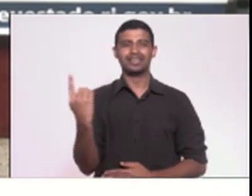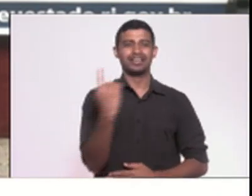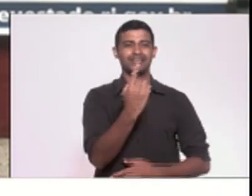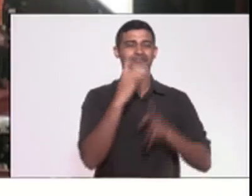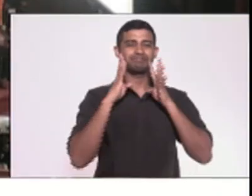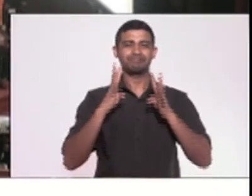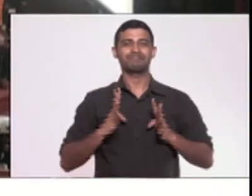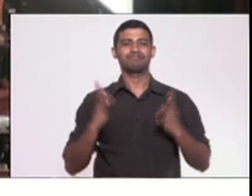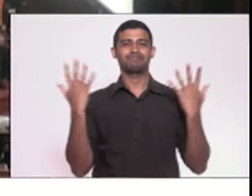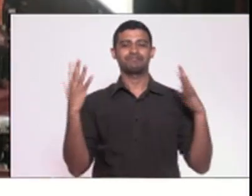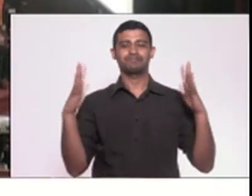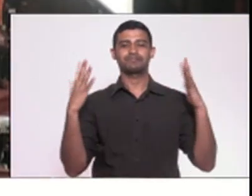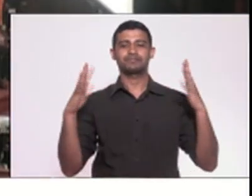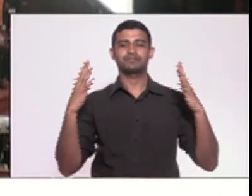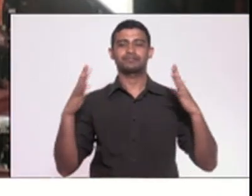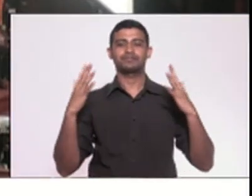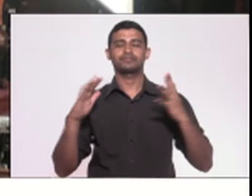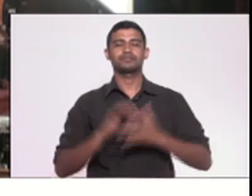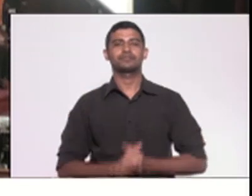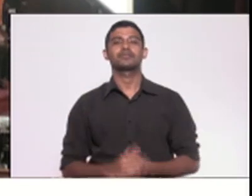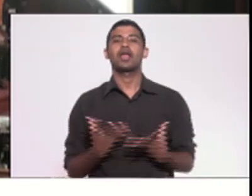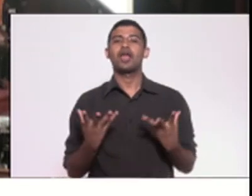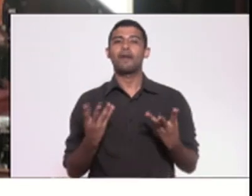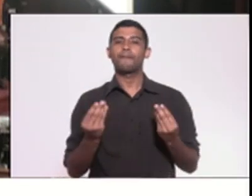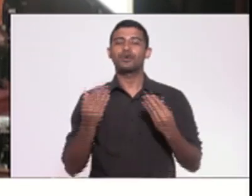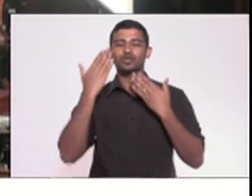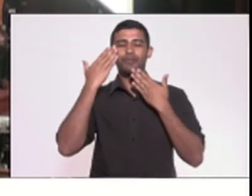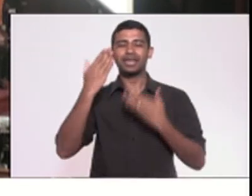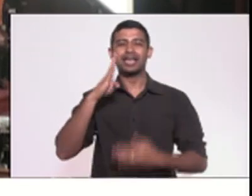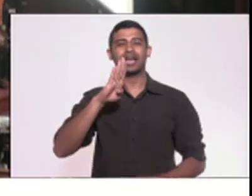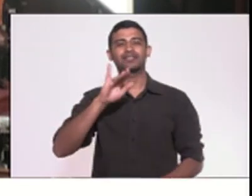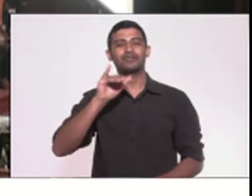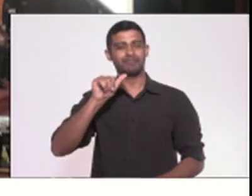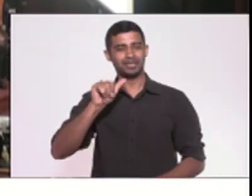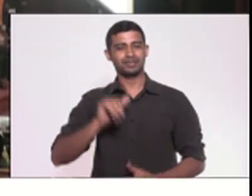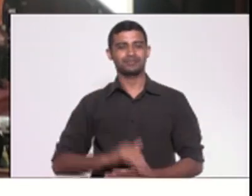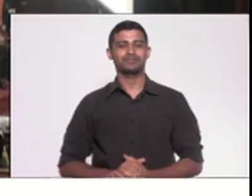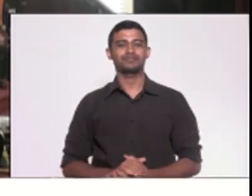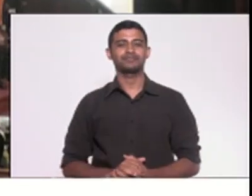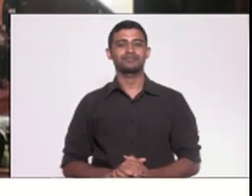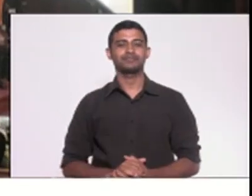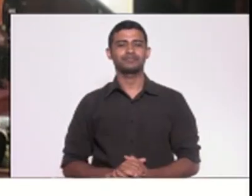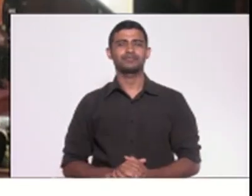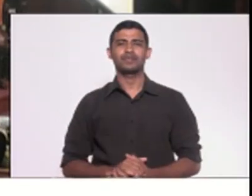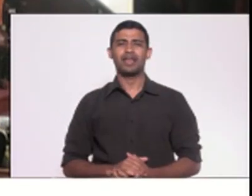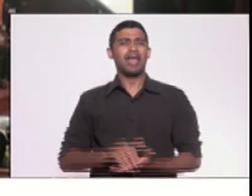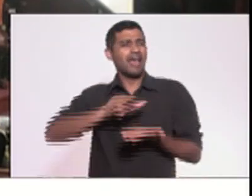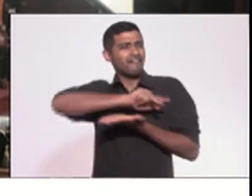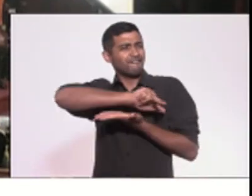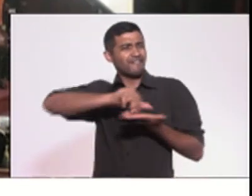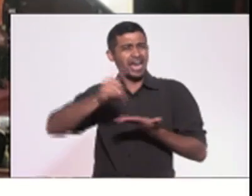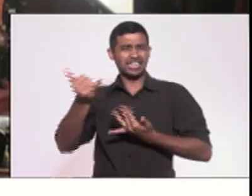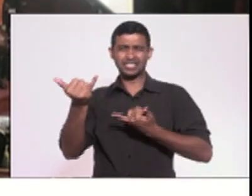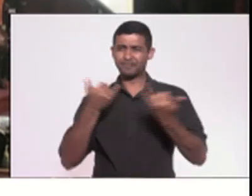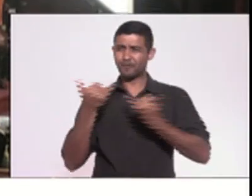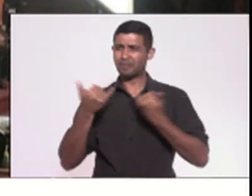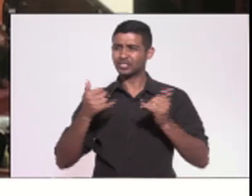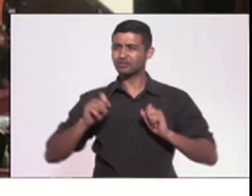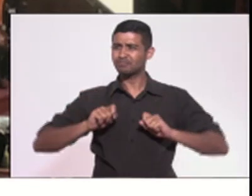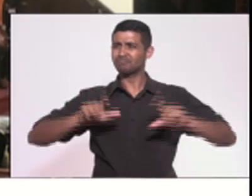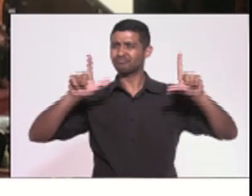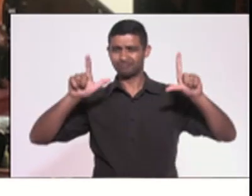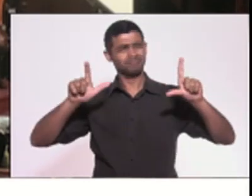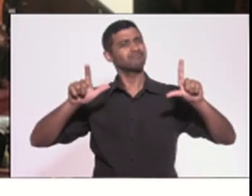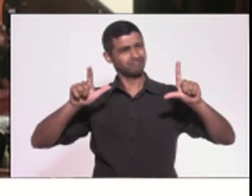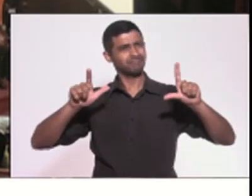vocês. Muito obrigada, Bia. Trouxe várias informações aqui importantes e uma agenda